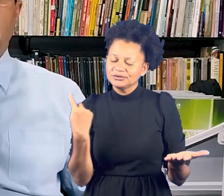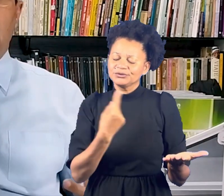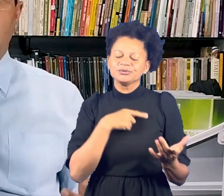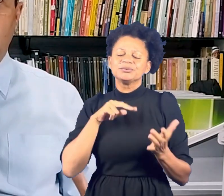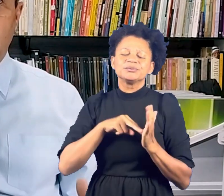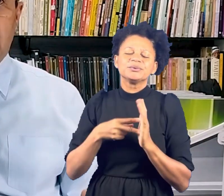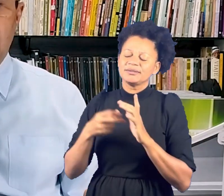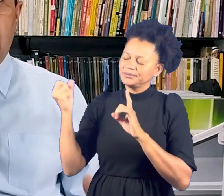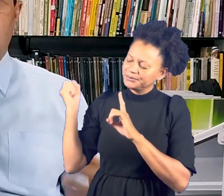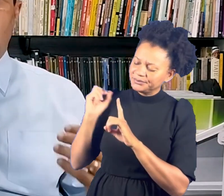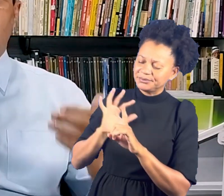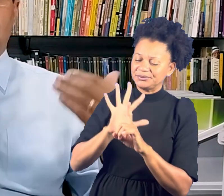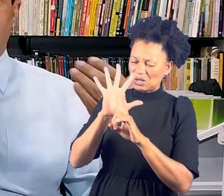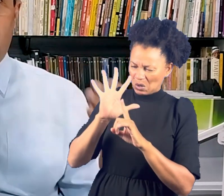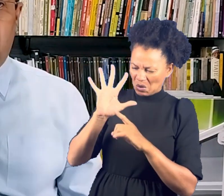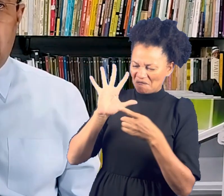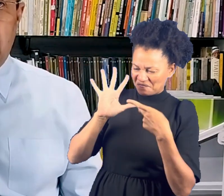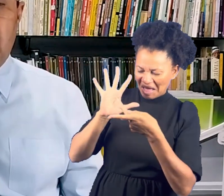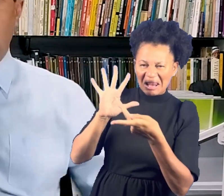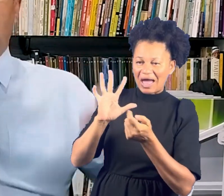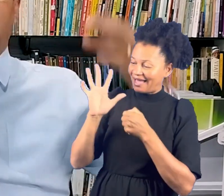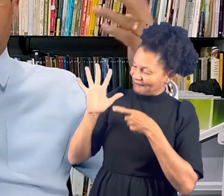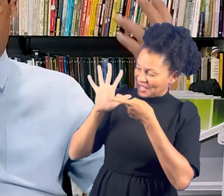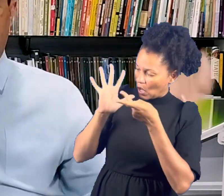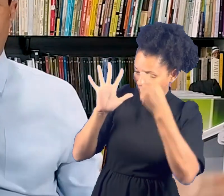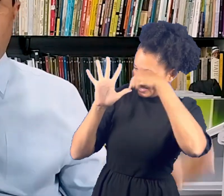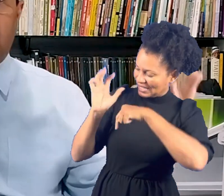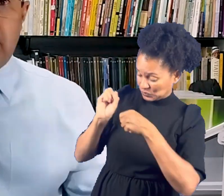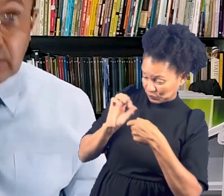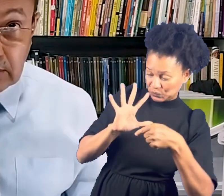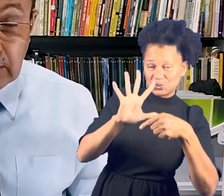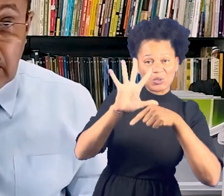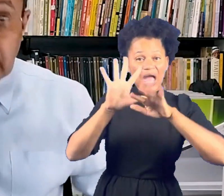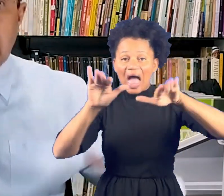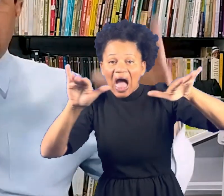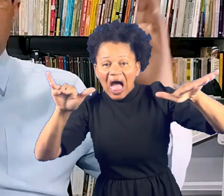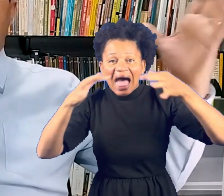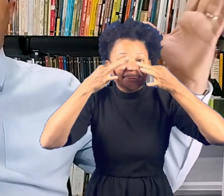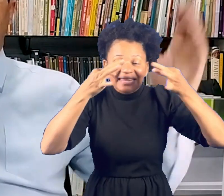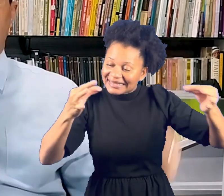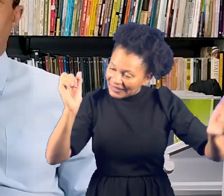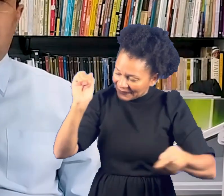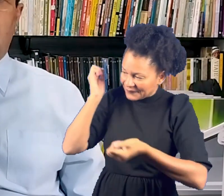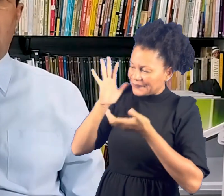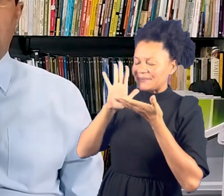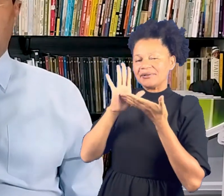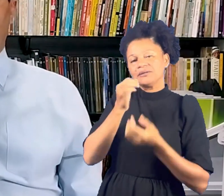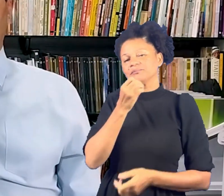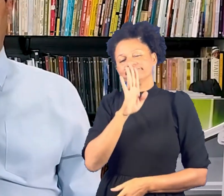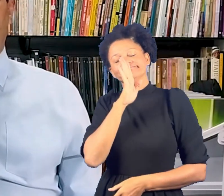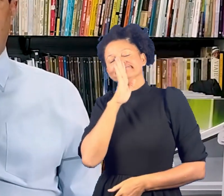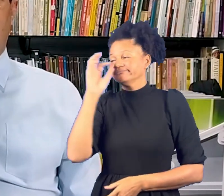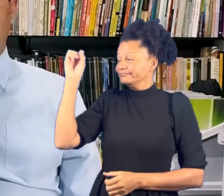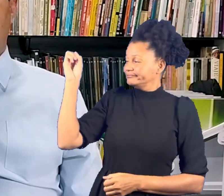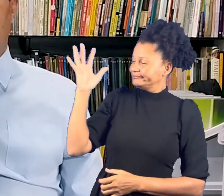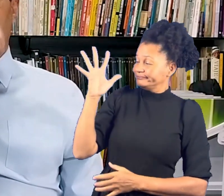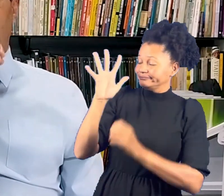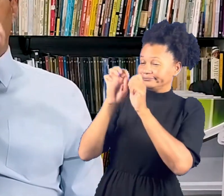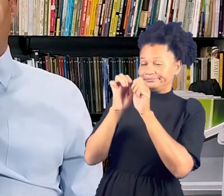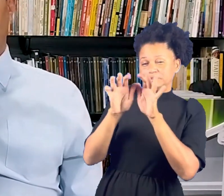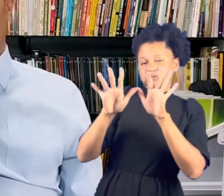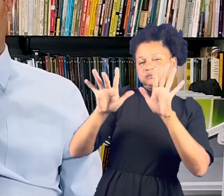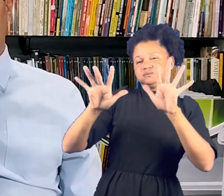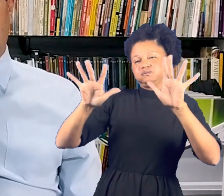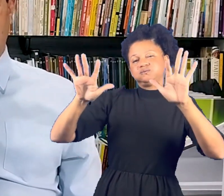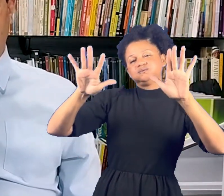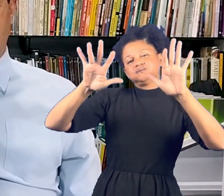Nós somos uma luz. A luz não fala, olha eu aqui, eu estou aqui, atenção. Não, ela fica quieta e